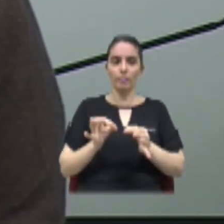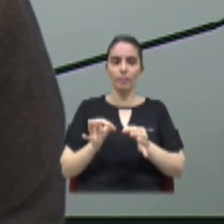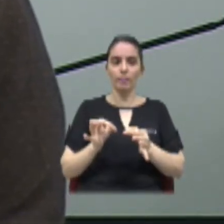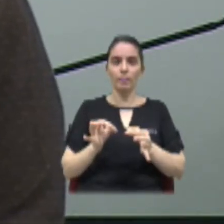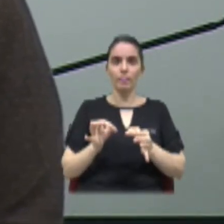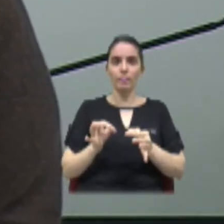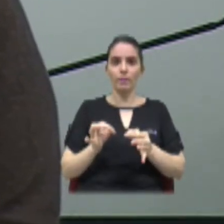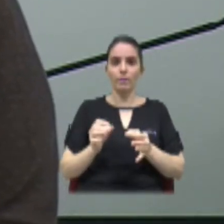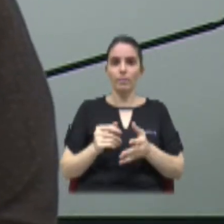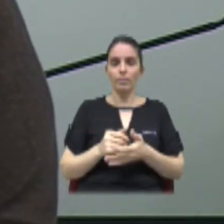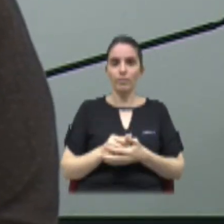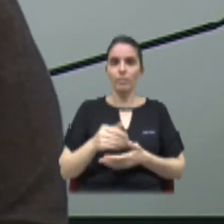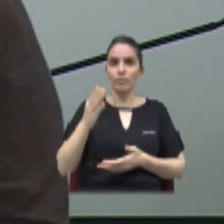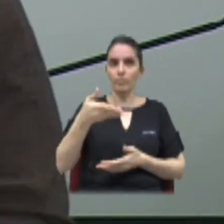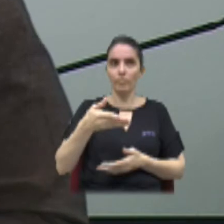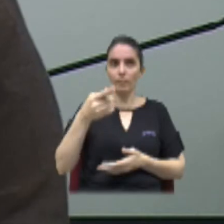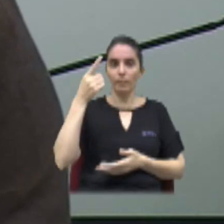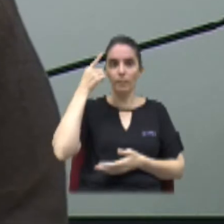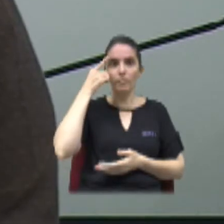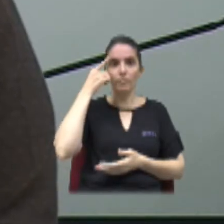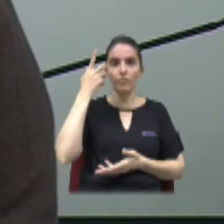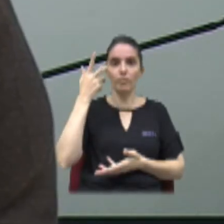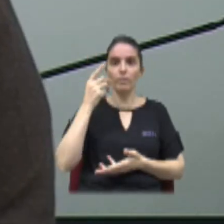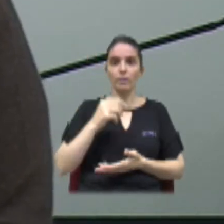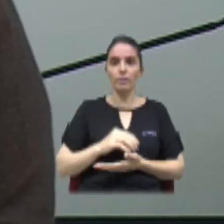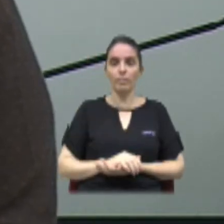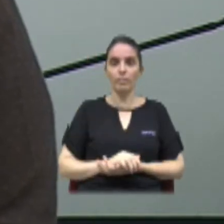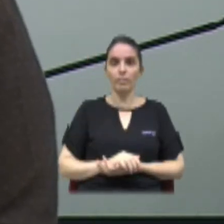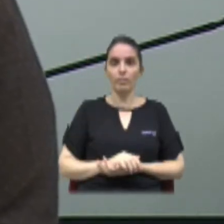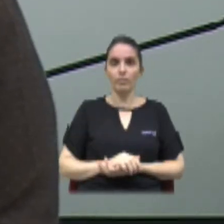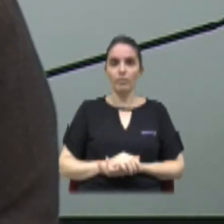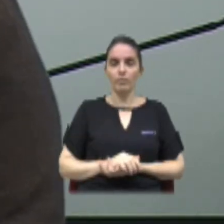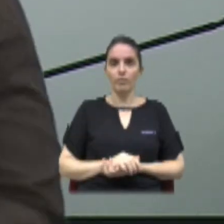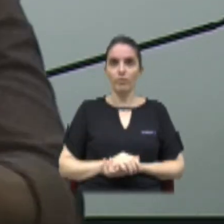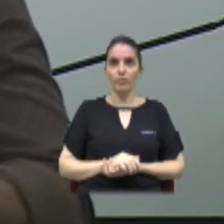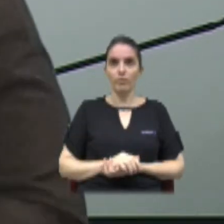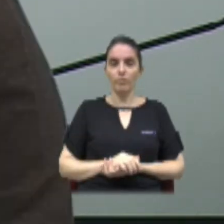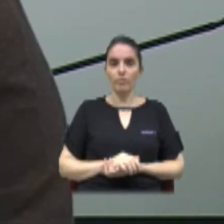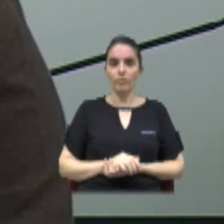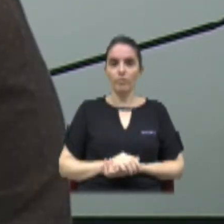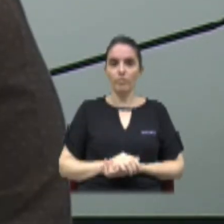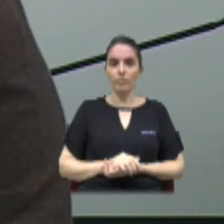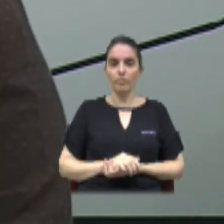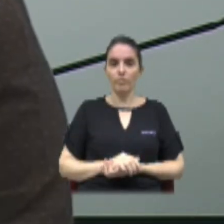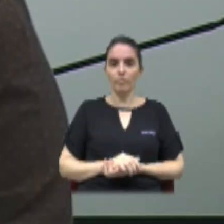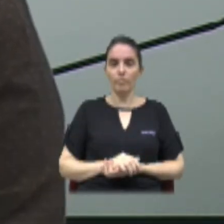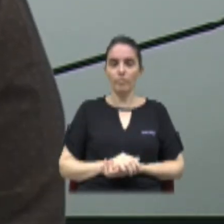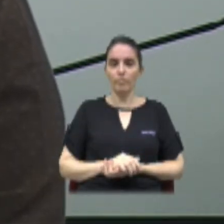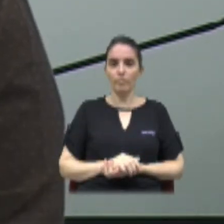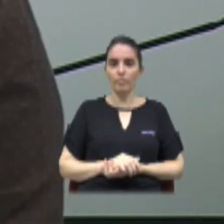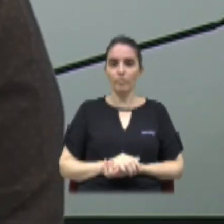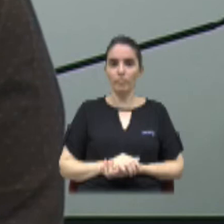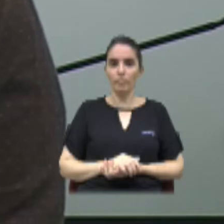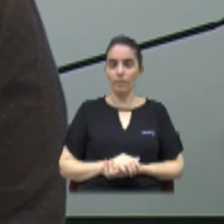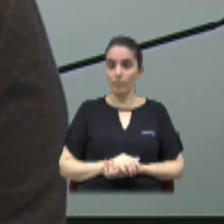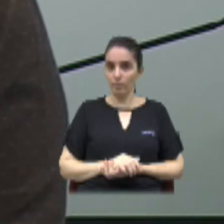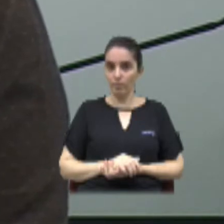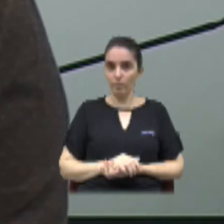Gravidez psicológica. Nós temos que evitar isso. As pessoas não podem ter essa gravidez